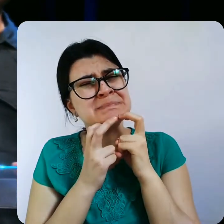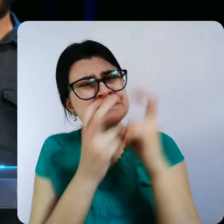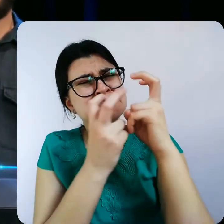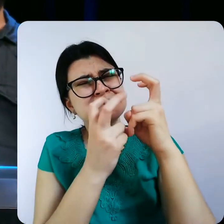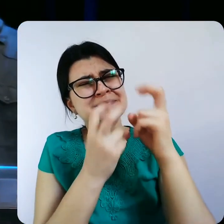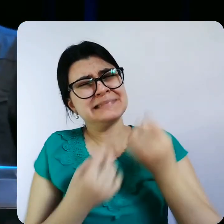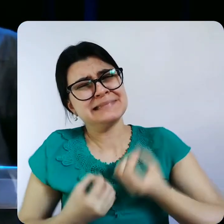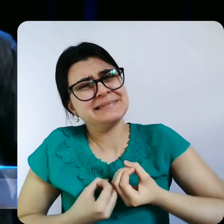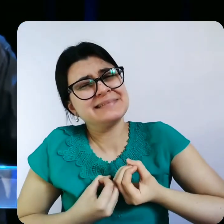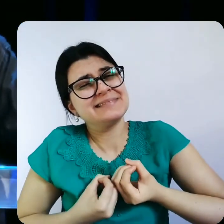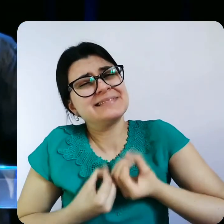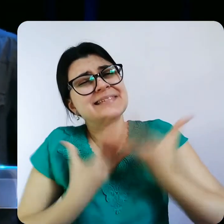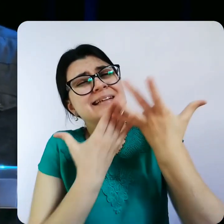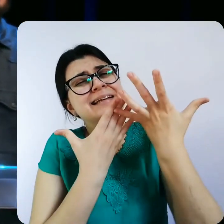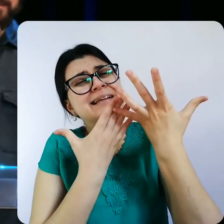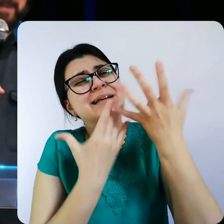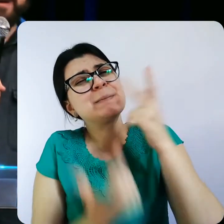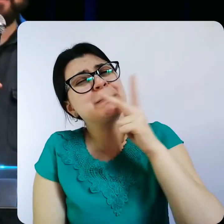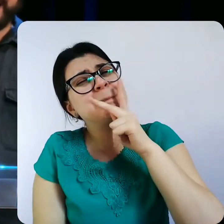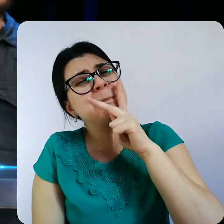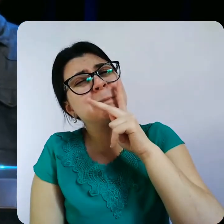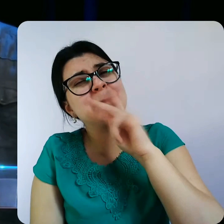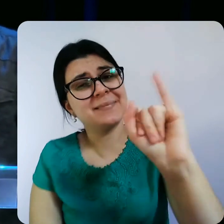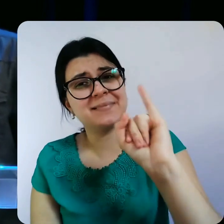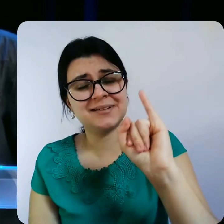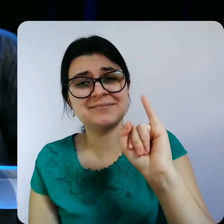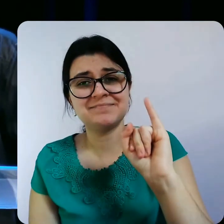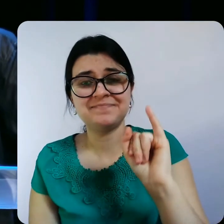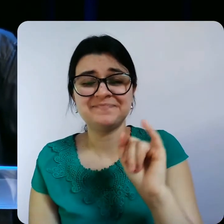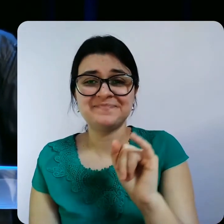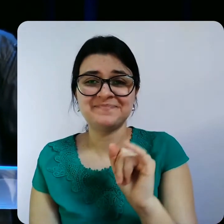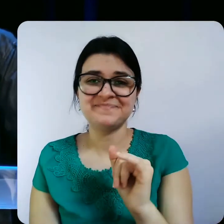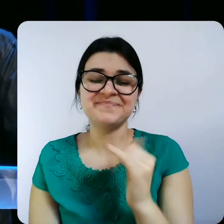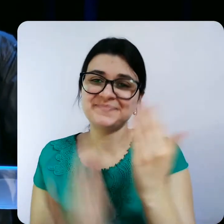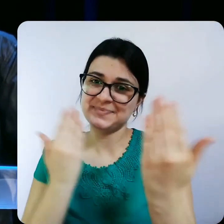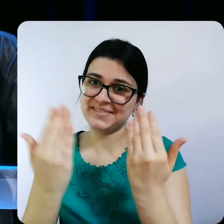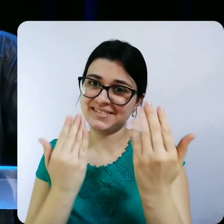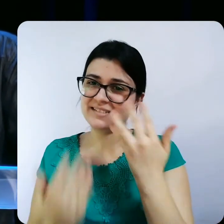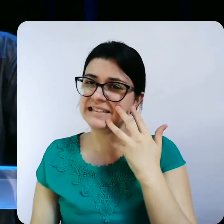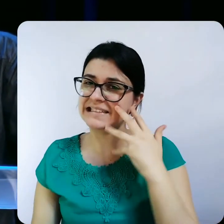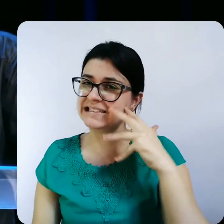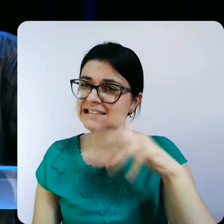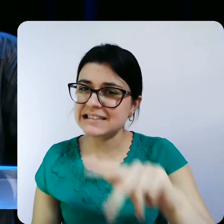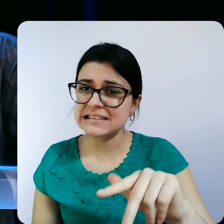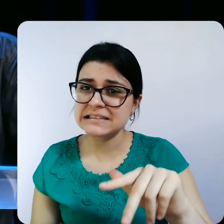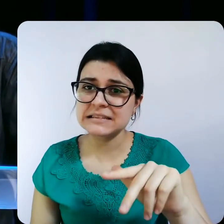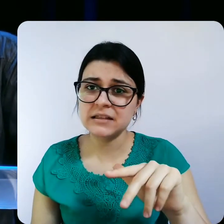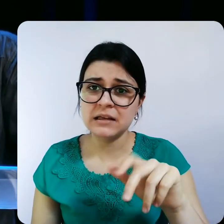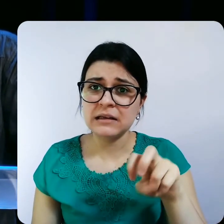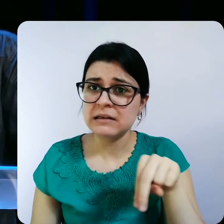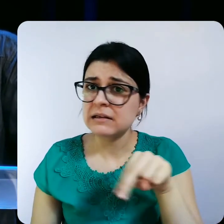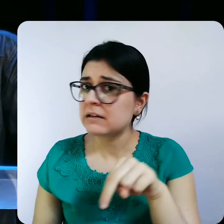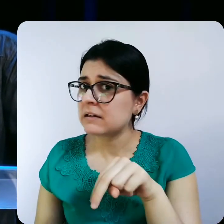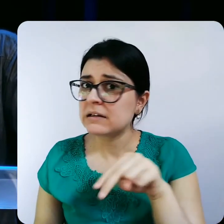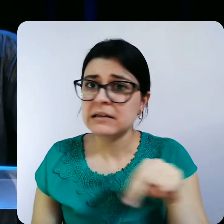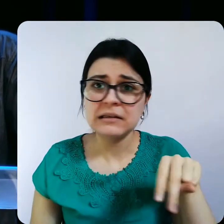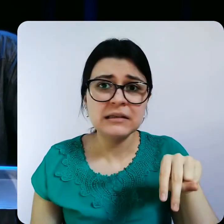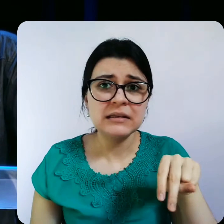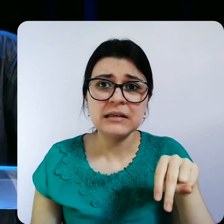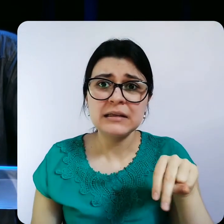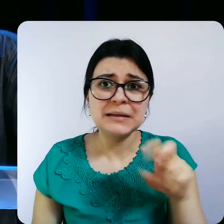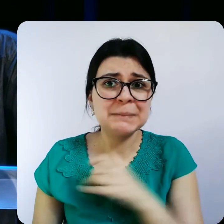É engraçado, é legal ver as crianças, um filho, um bebê, uma criança pequena, que quando alguma coisa está dando errado, ou ele está em perigo, ou está com medo, qual é a primeira coisa que